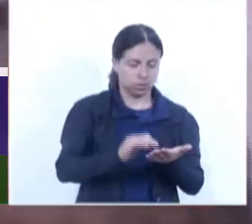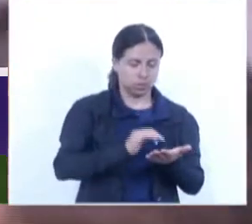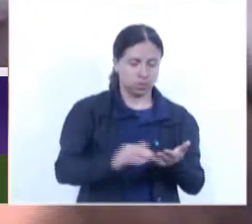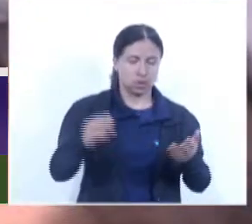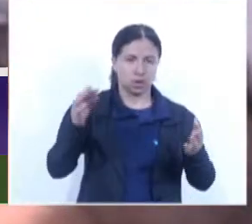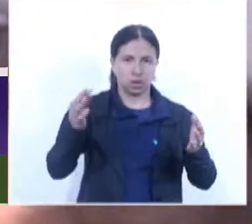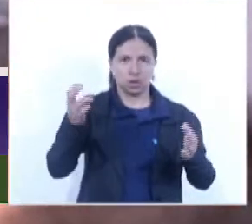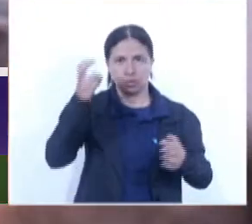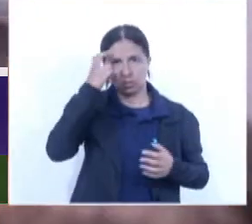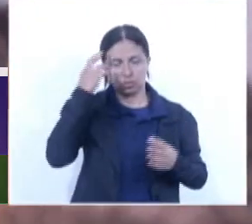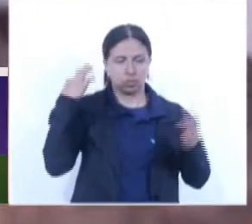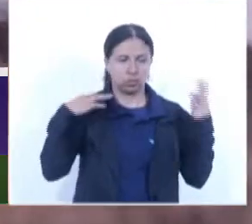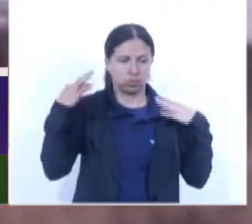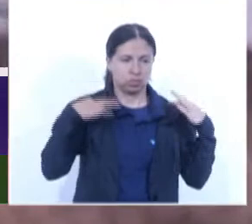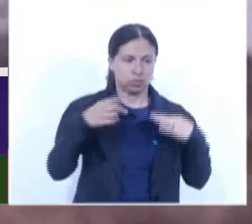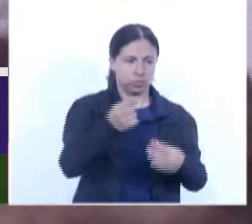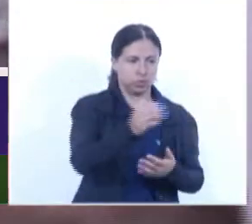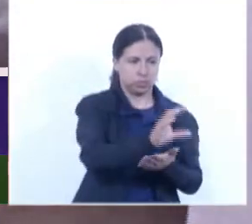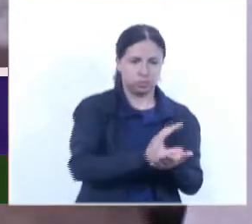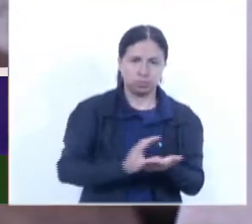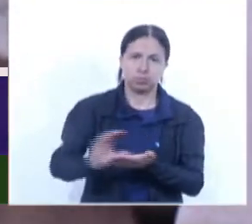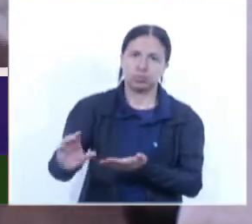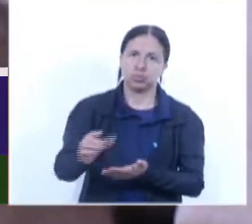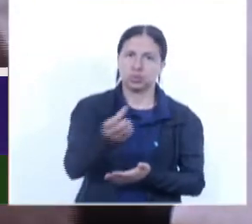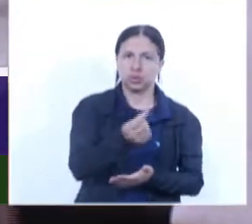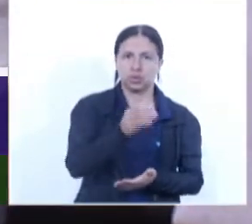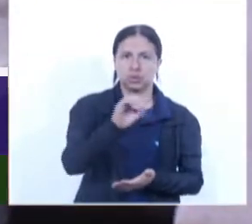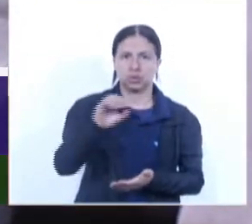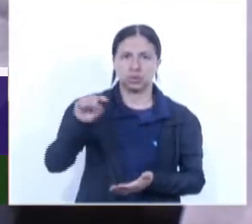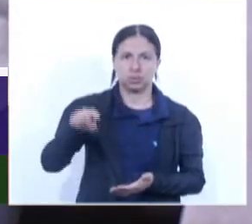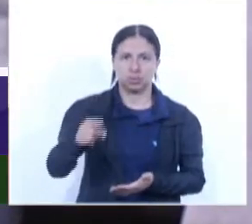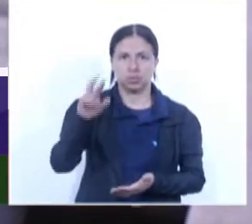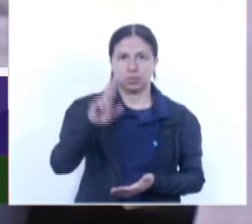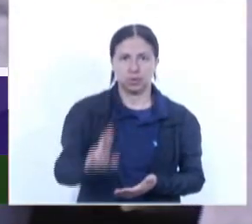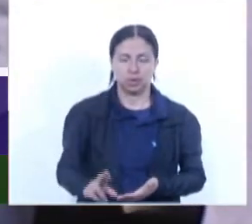e turismo valor r$ 600 mil reais